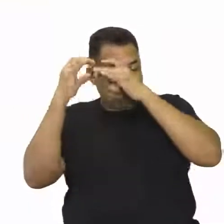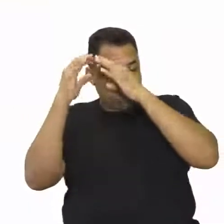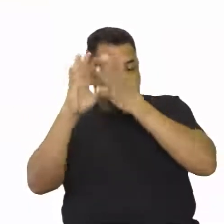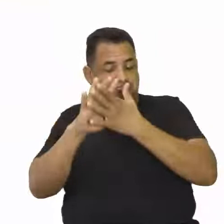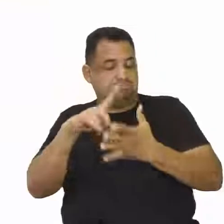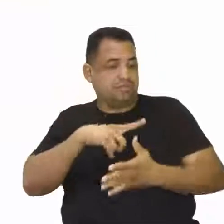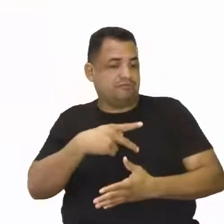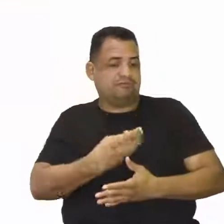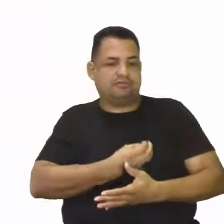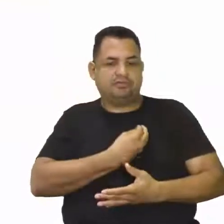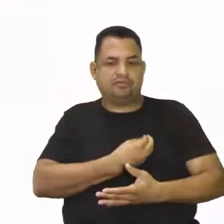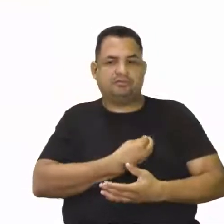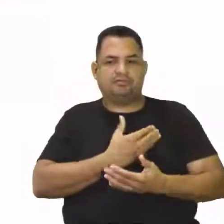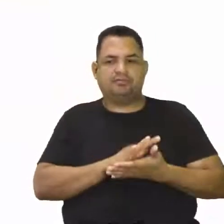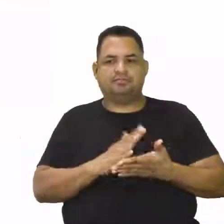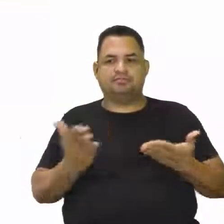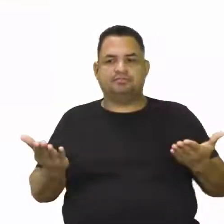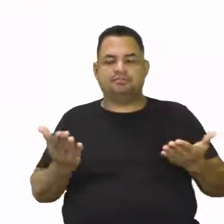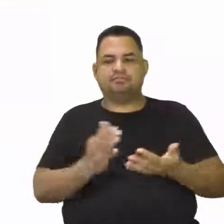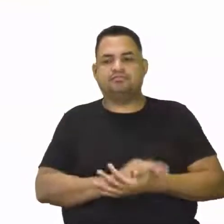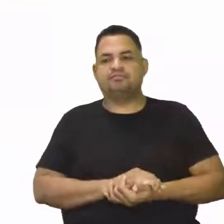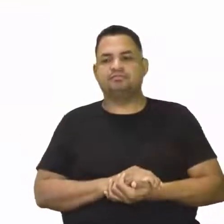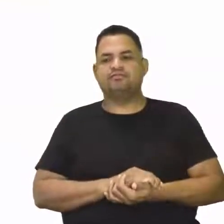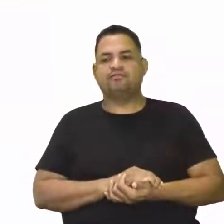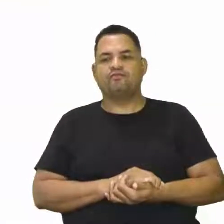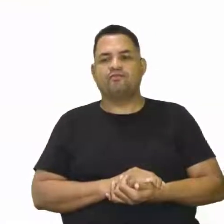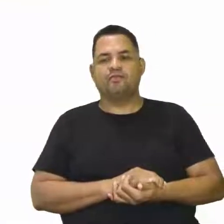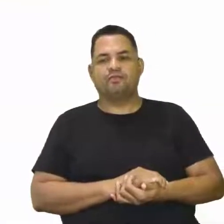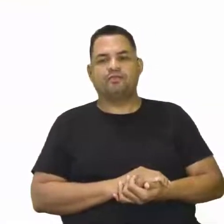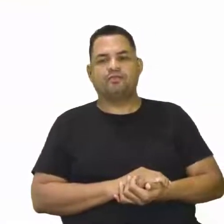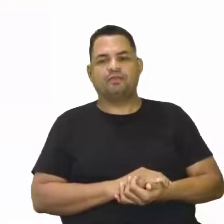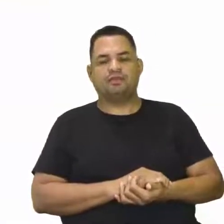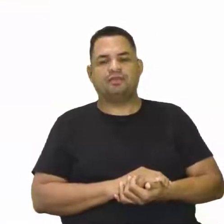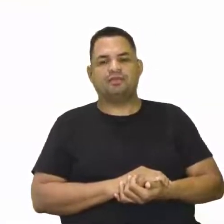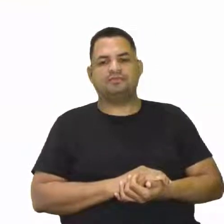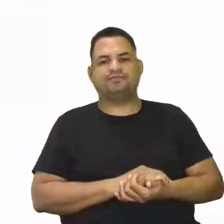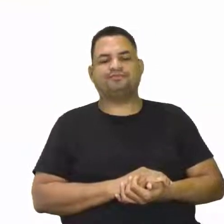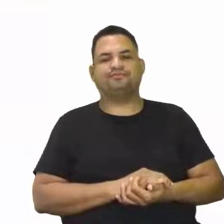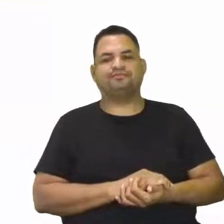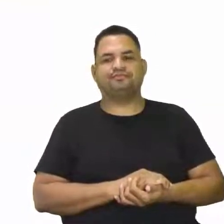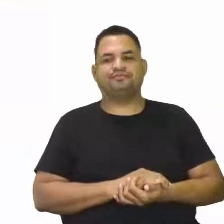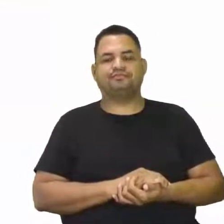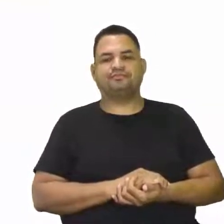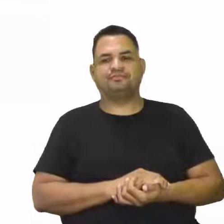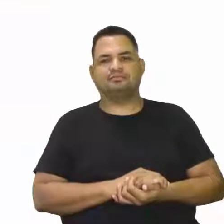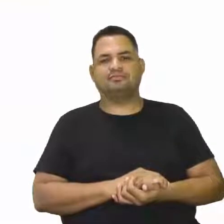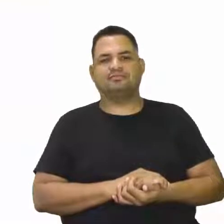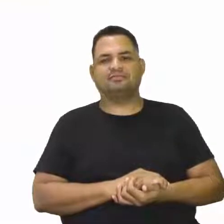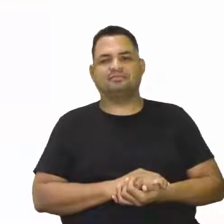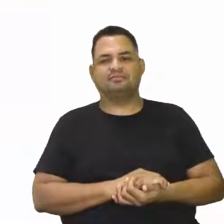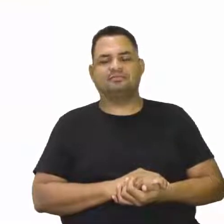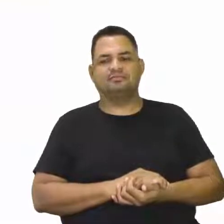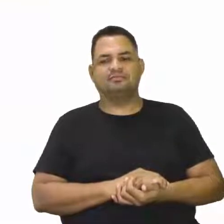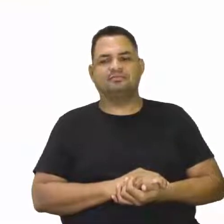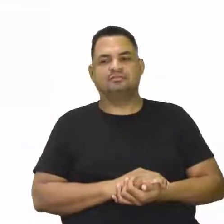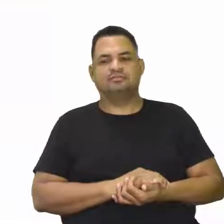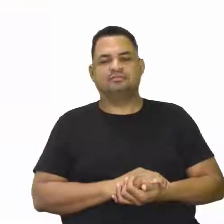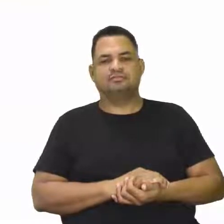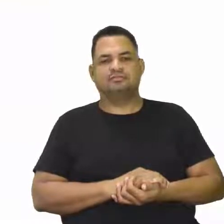existo, eu logo penso. Né? Nem então, sempre. Mas... eu penso, só porque eu existo. Bonita.